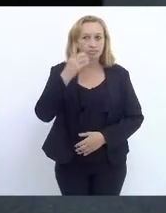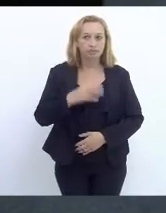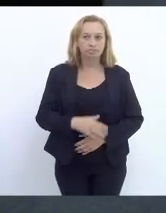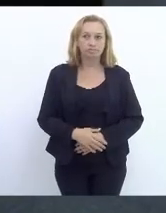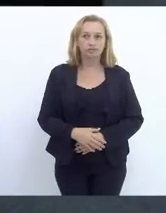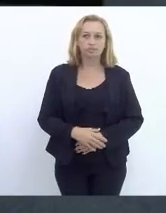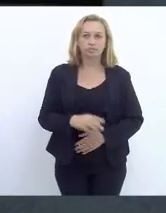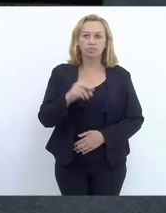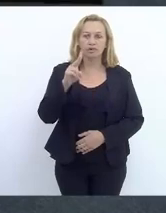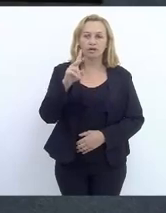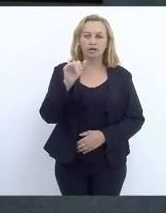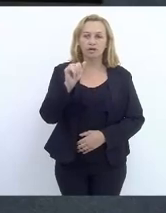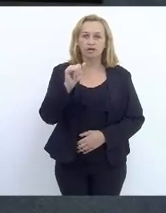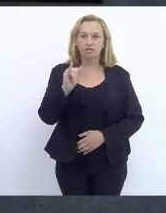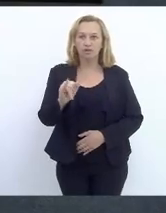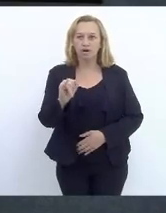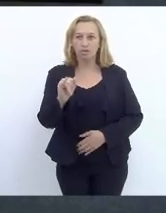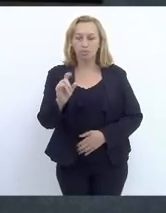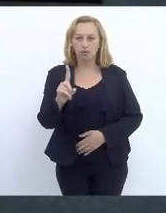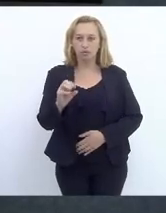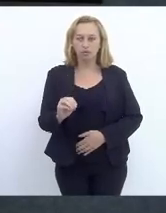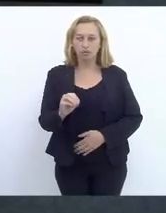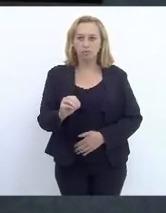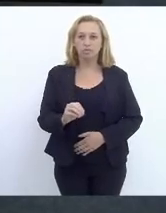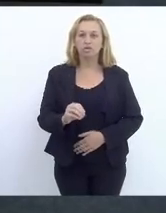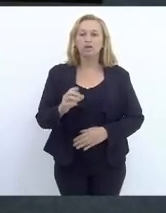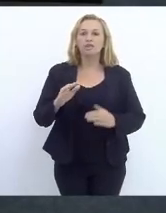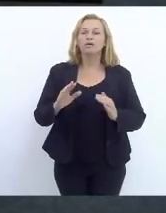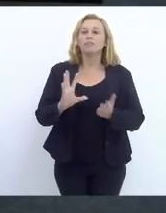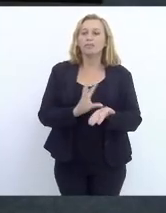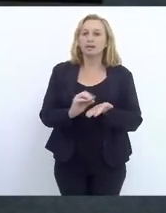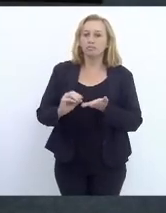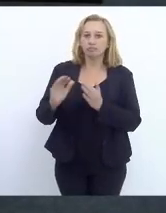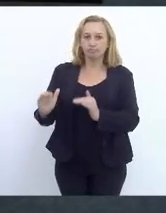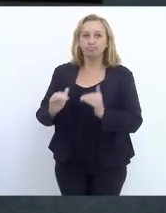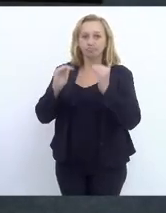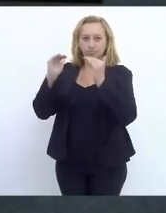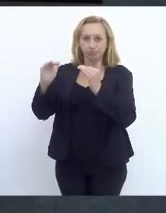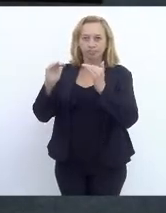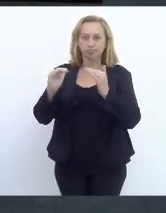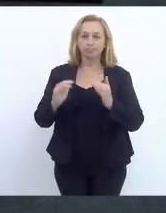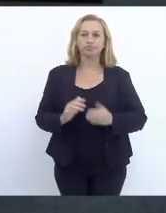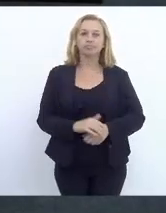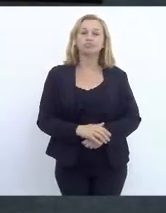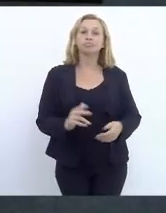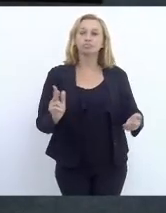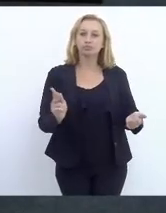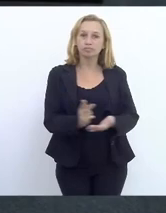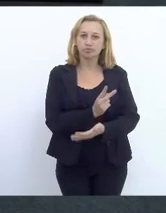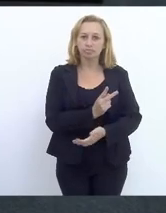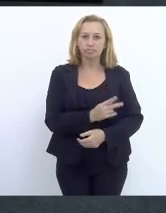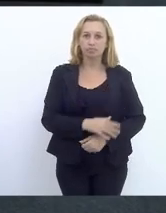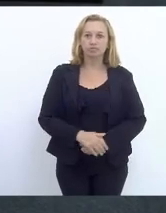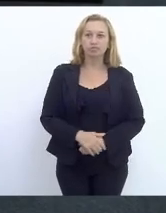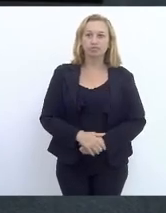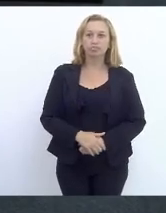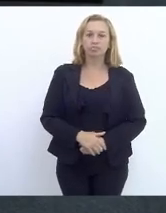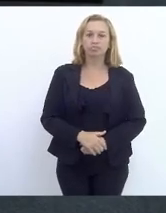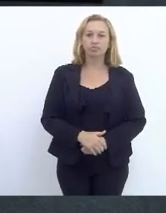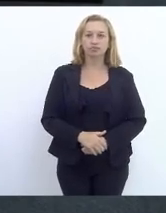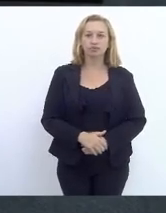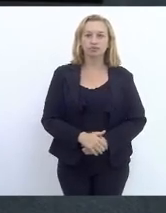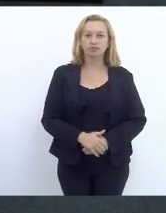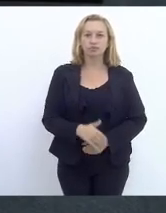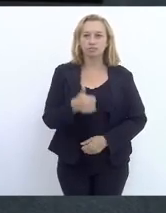Vale das Serras a água reflete com exatidão o ocorrido na